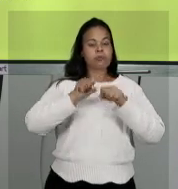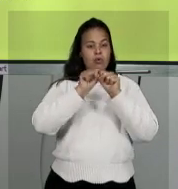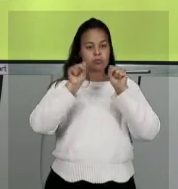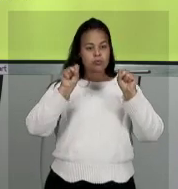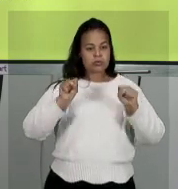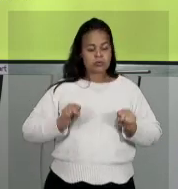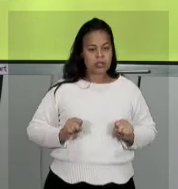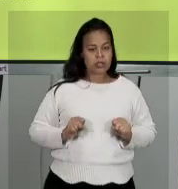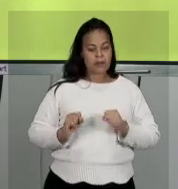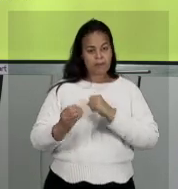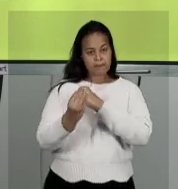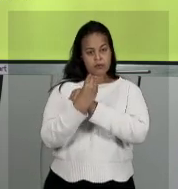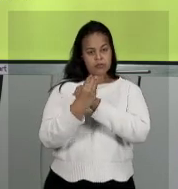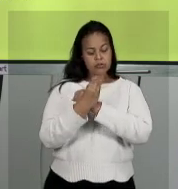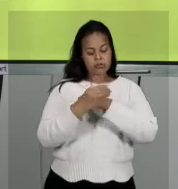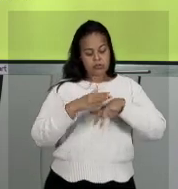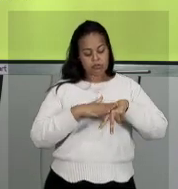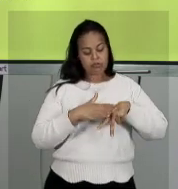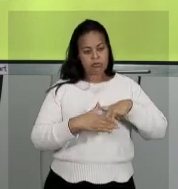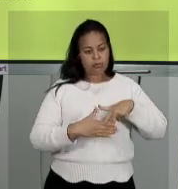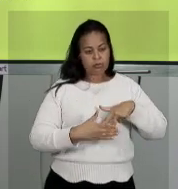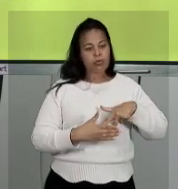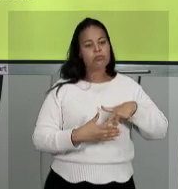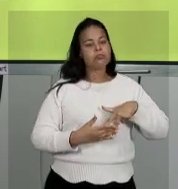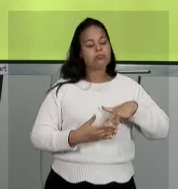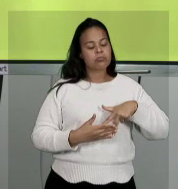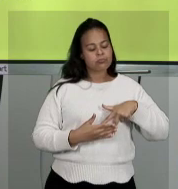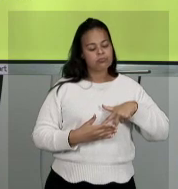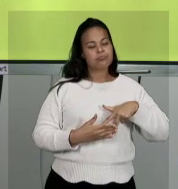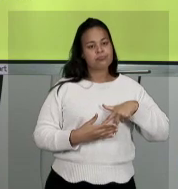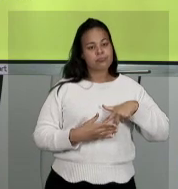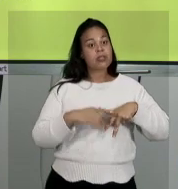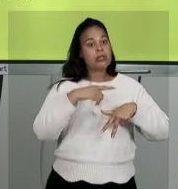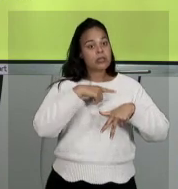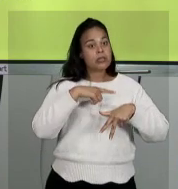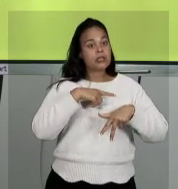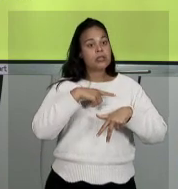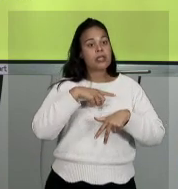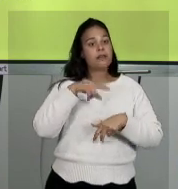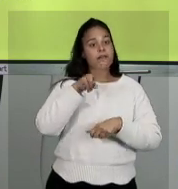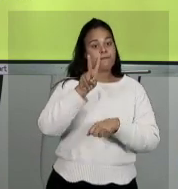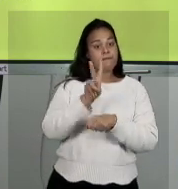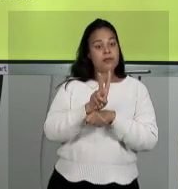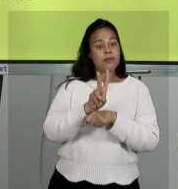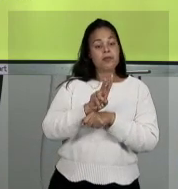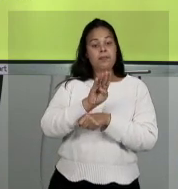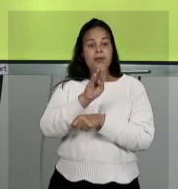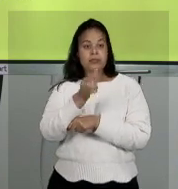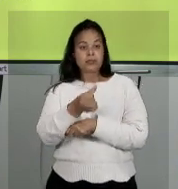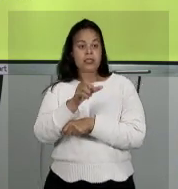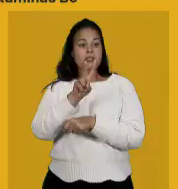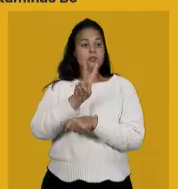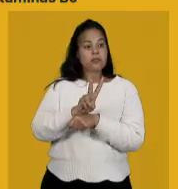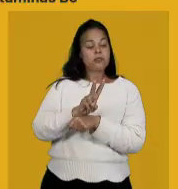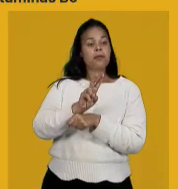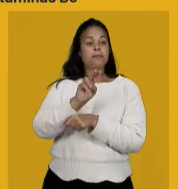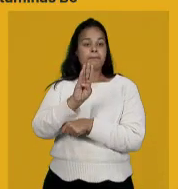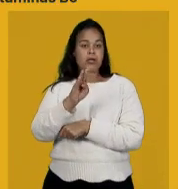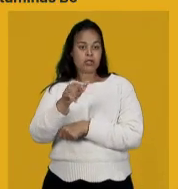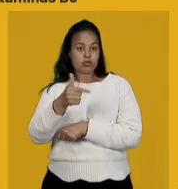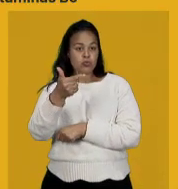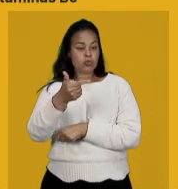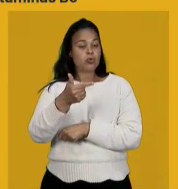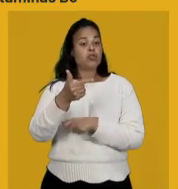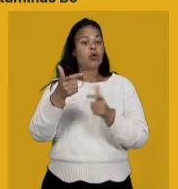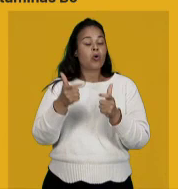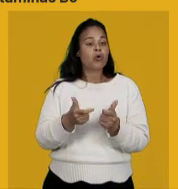sistema de defesa do organismo, tá, gente? São ricos também em ferro e vitamina B6 e B12, que têm efeitos preventivos nas